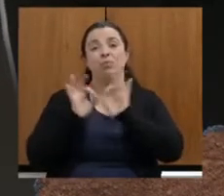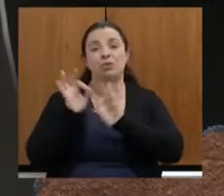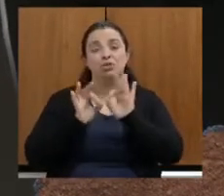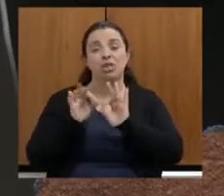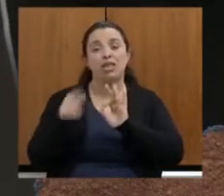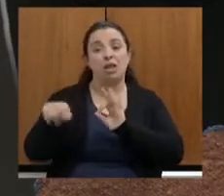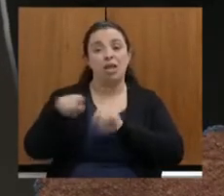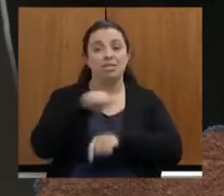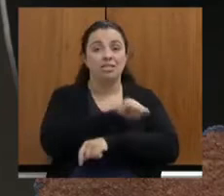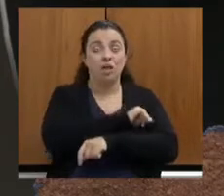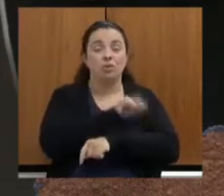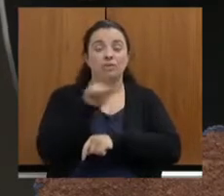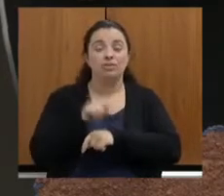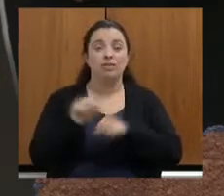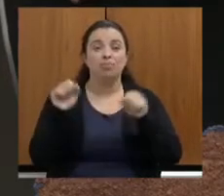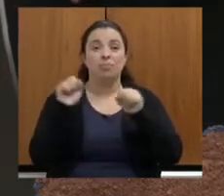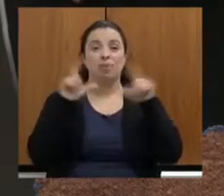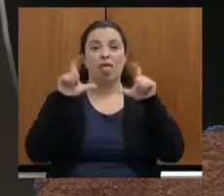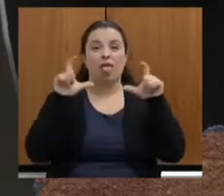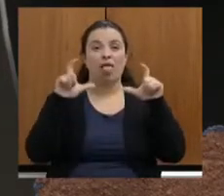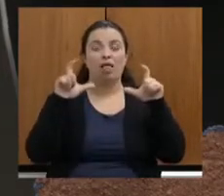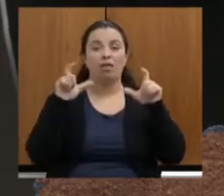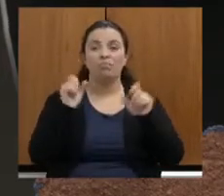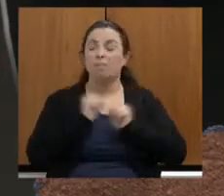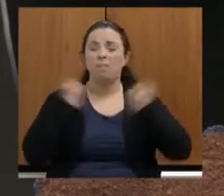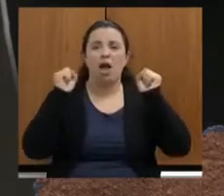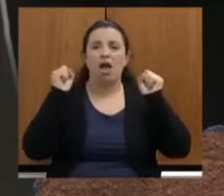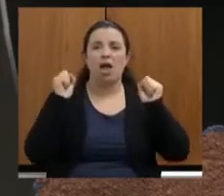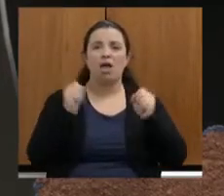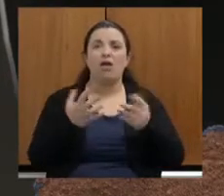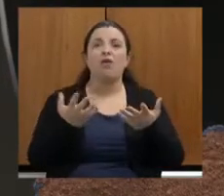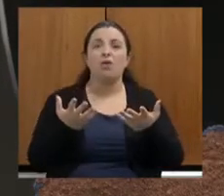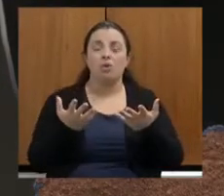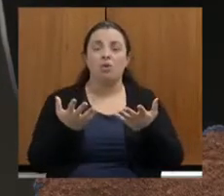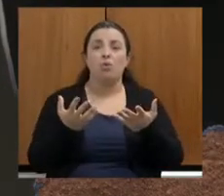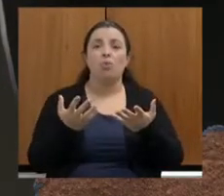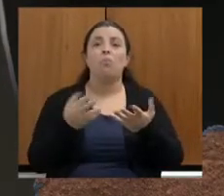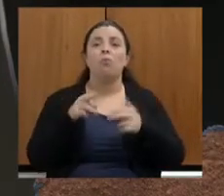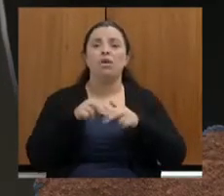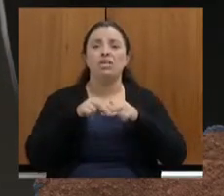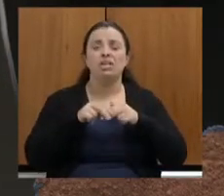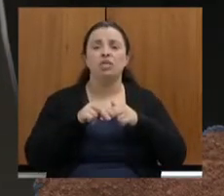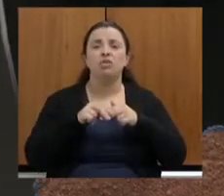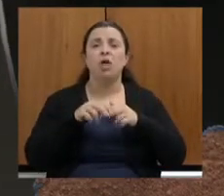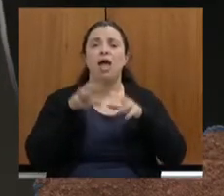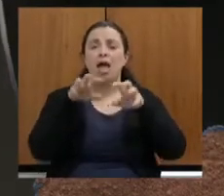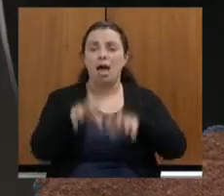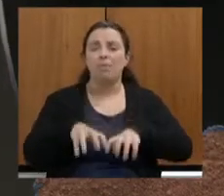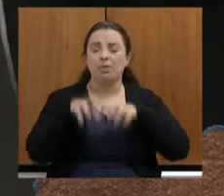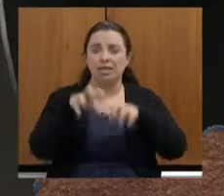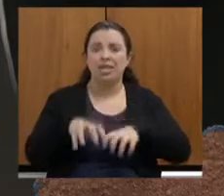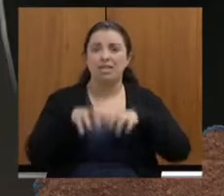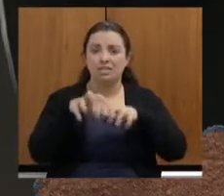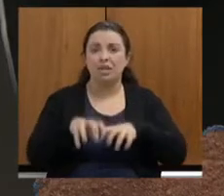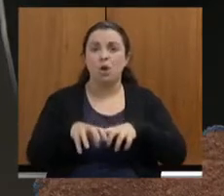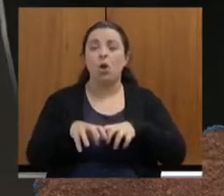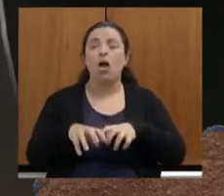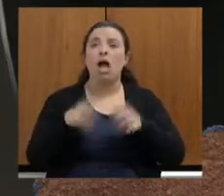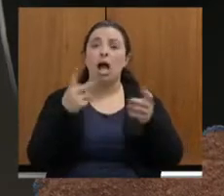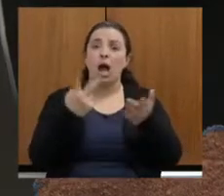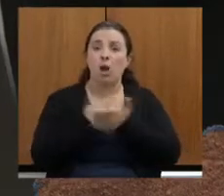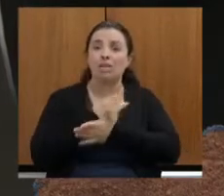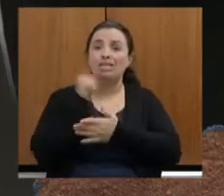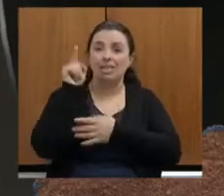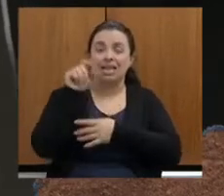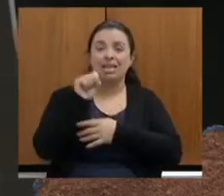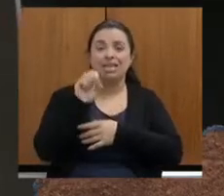ficaram perplexos indignados com as consequências que a mineração da Serra do Curral pode acarretar em